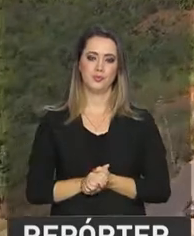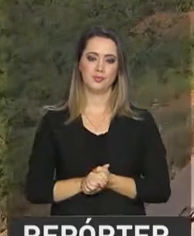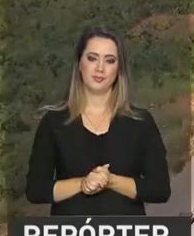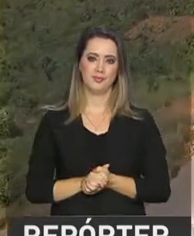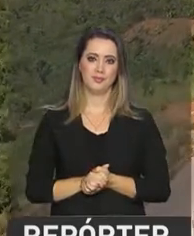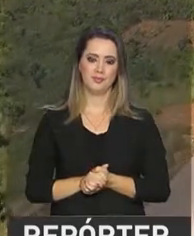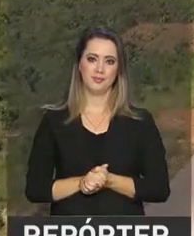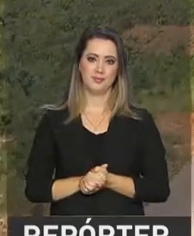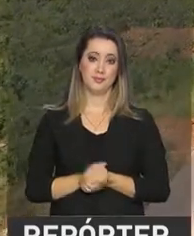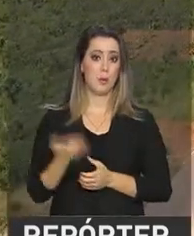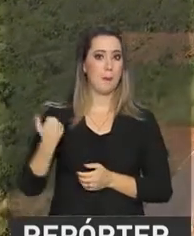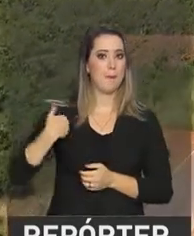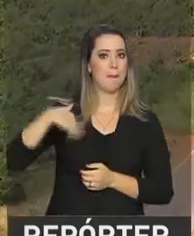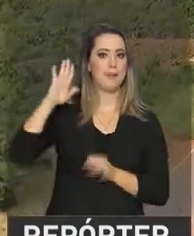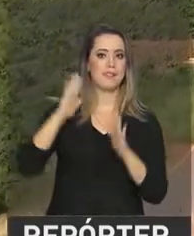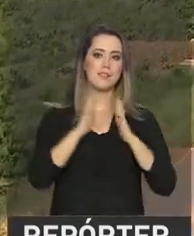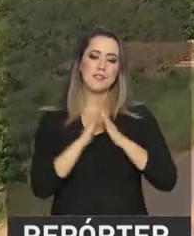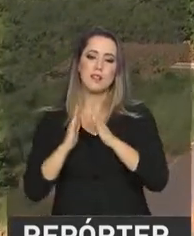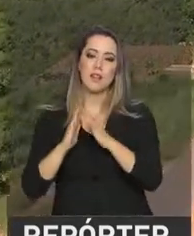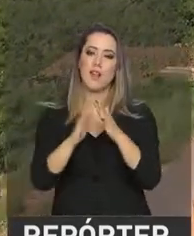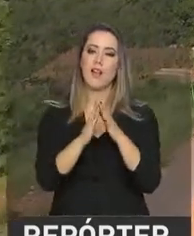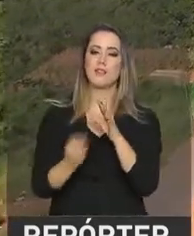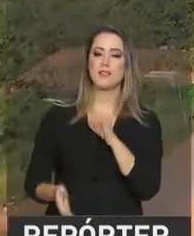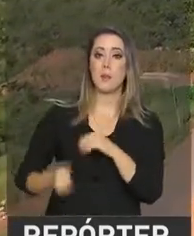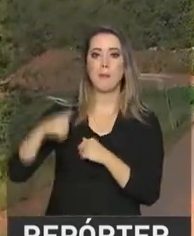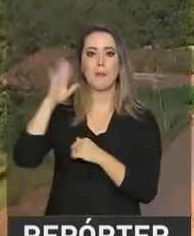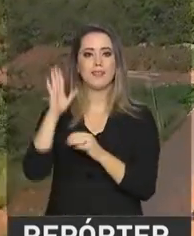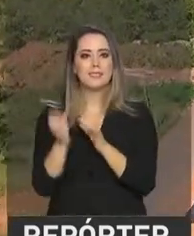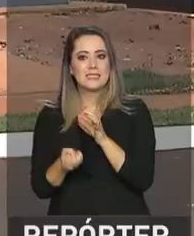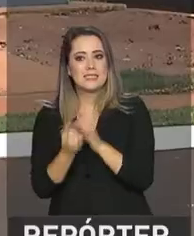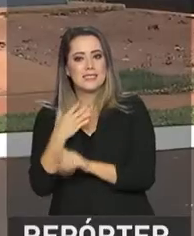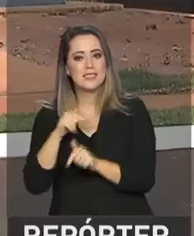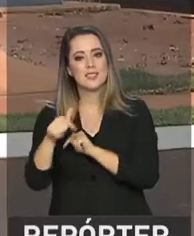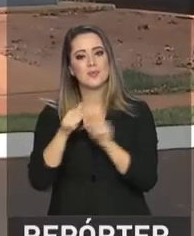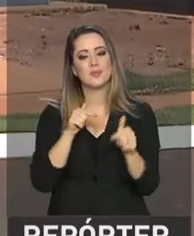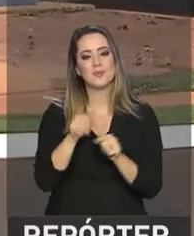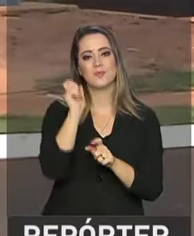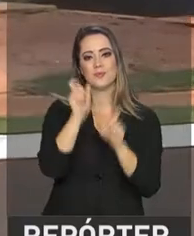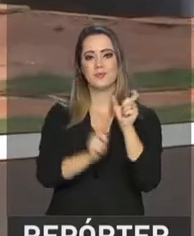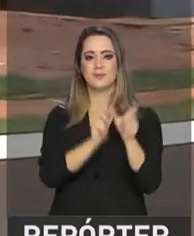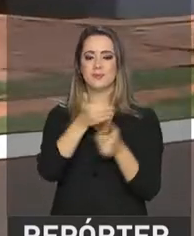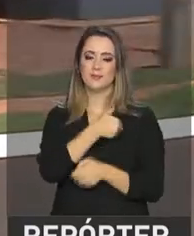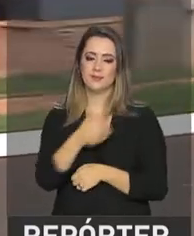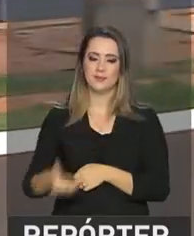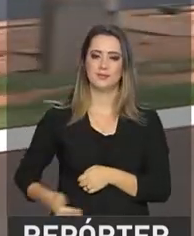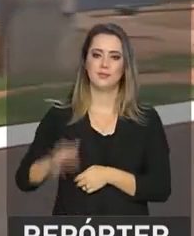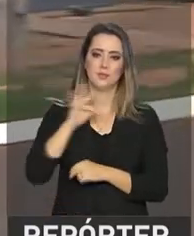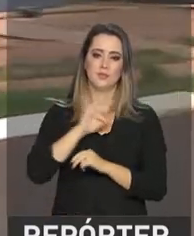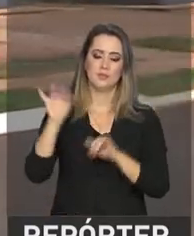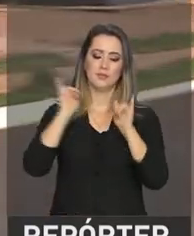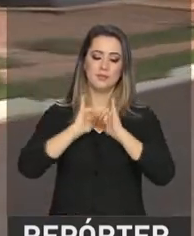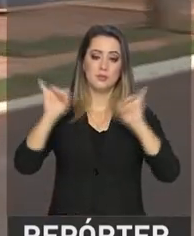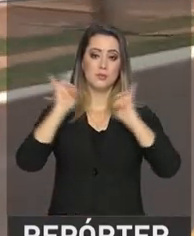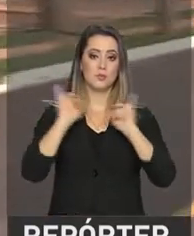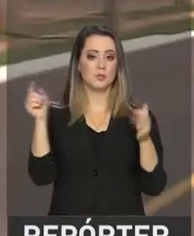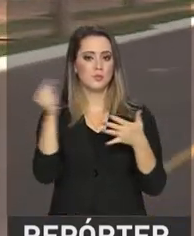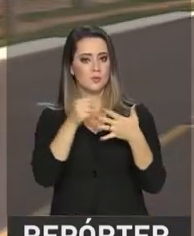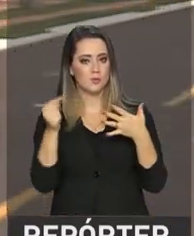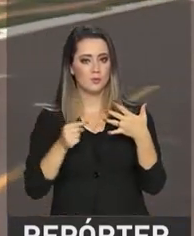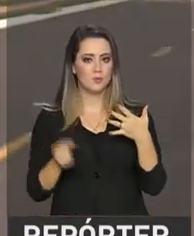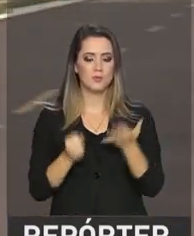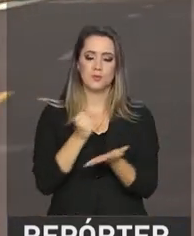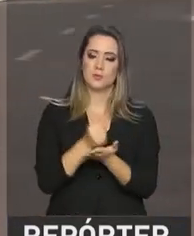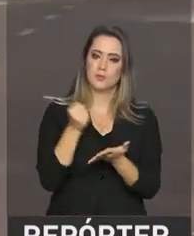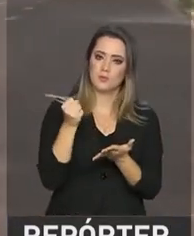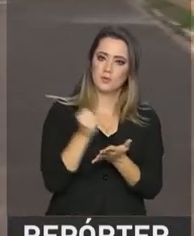mas moradia e mais emprego para os brasileiros é o que pretende o governo federal lançará as metas de contratações